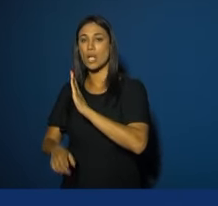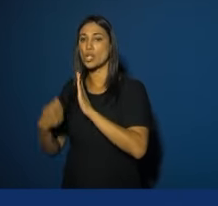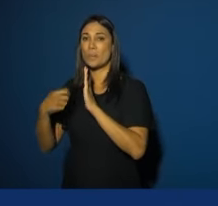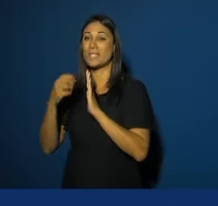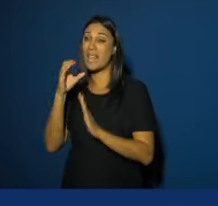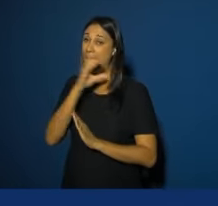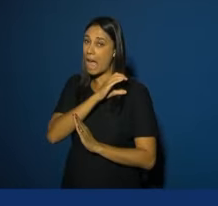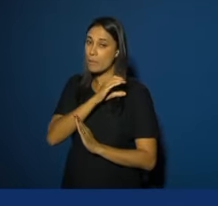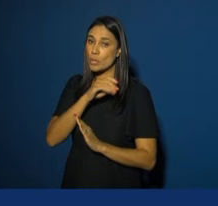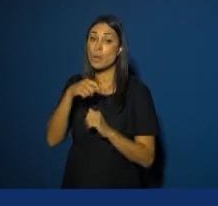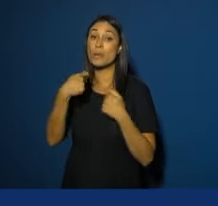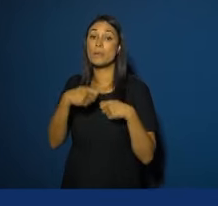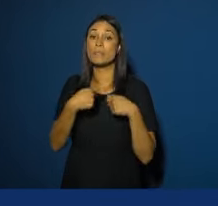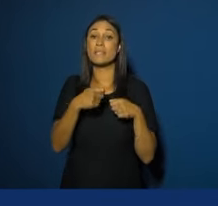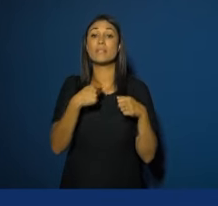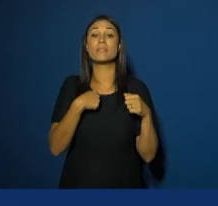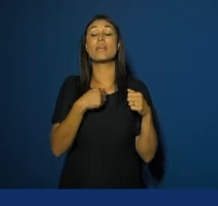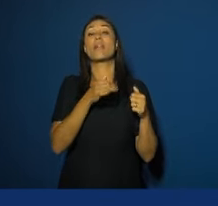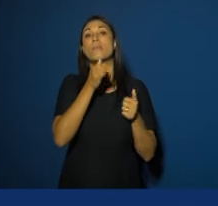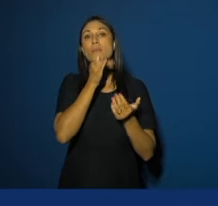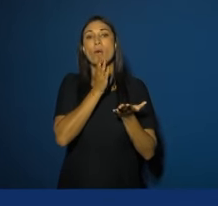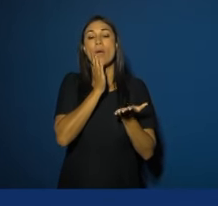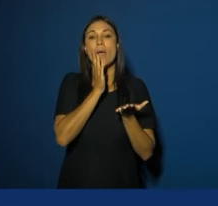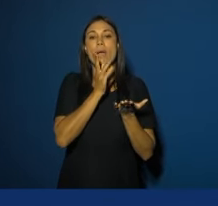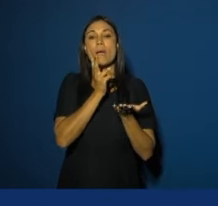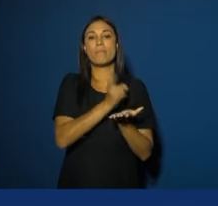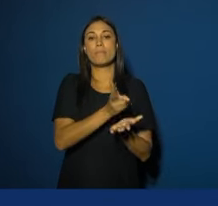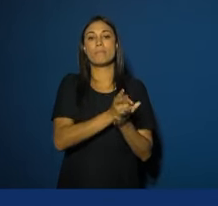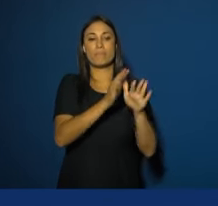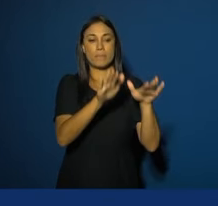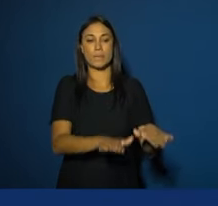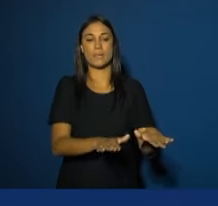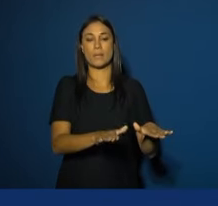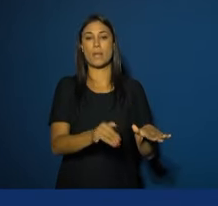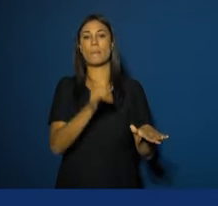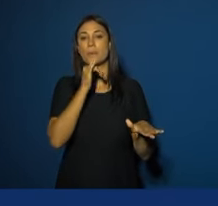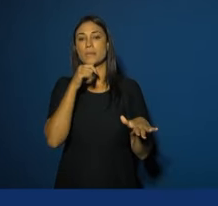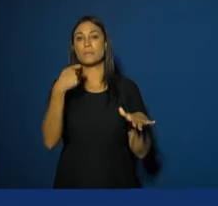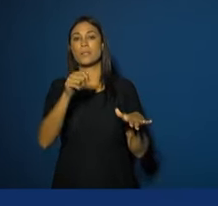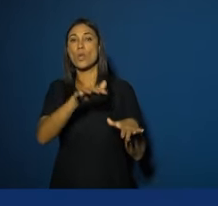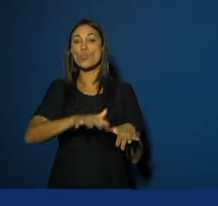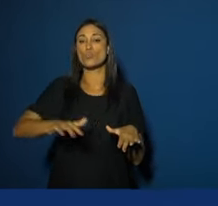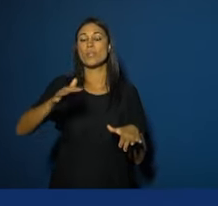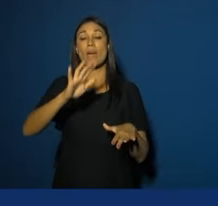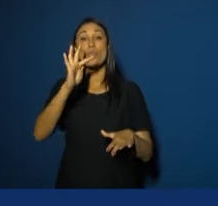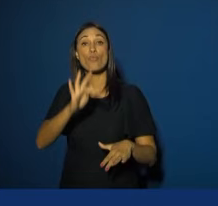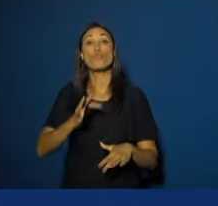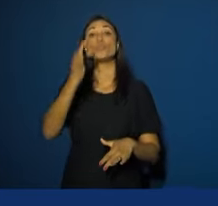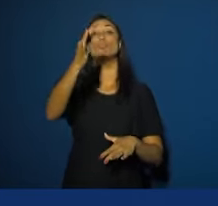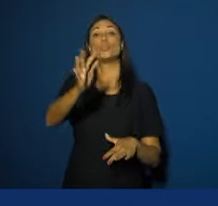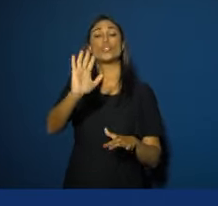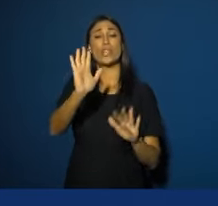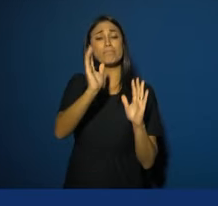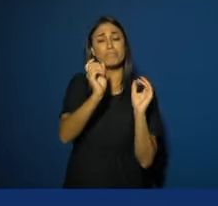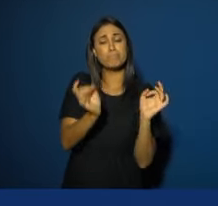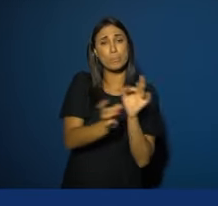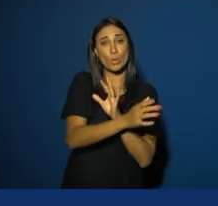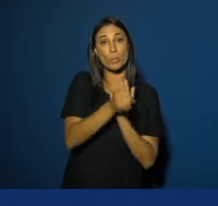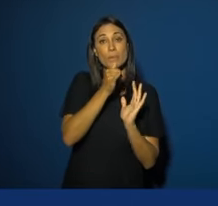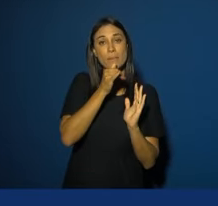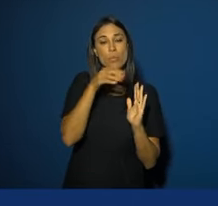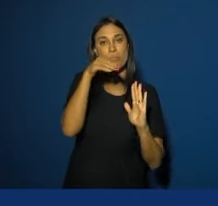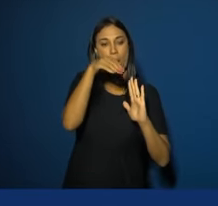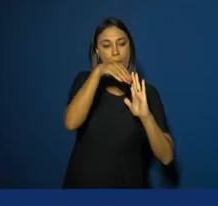ser tão rápido precisa ser queda duradora precisa ter o cenário lá lá na frente definido para o máximo que ela